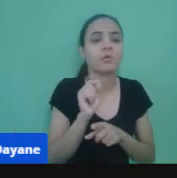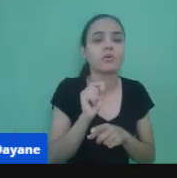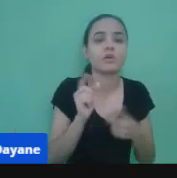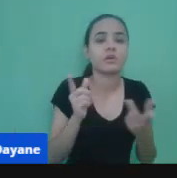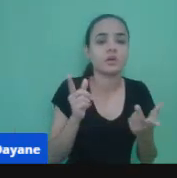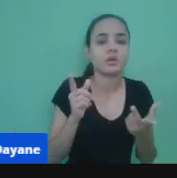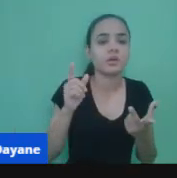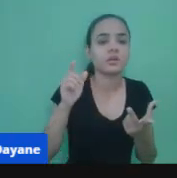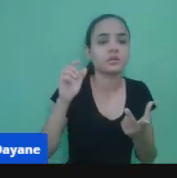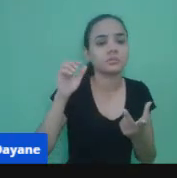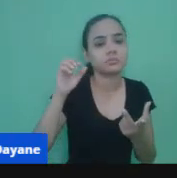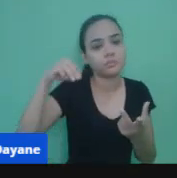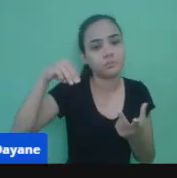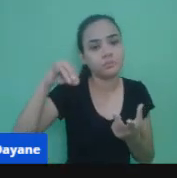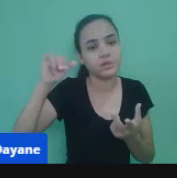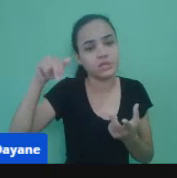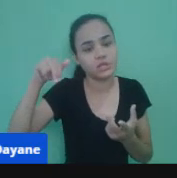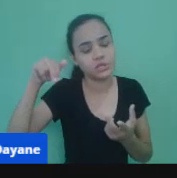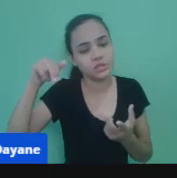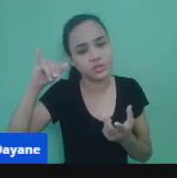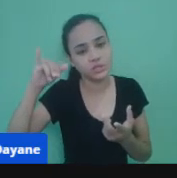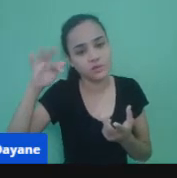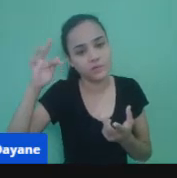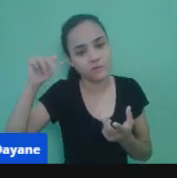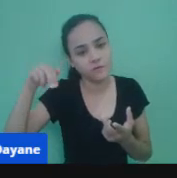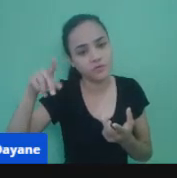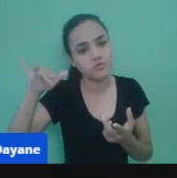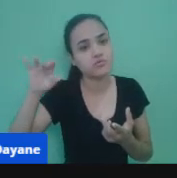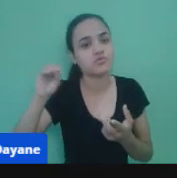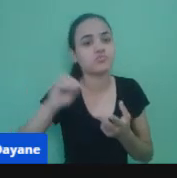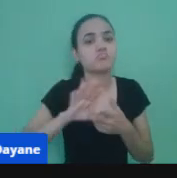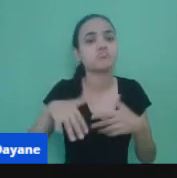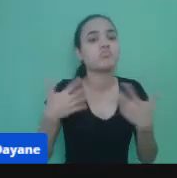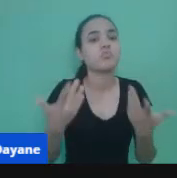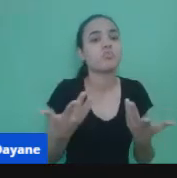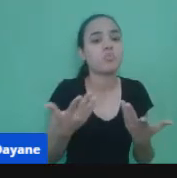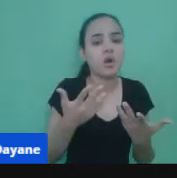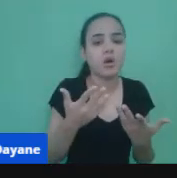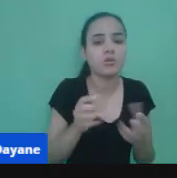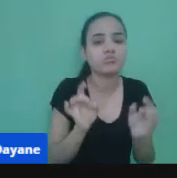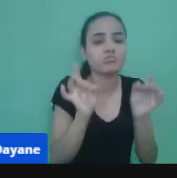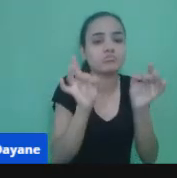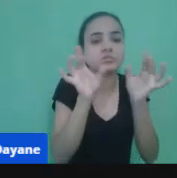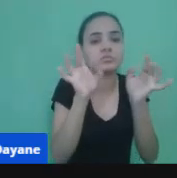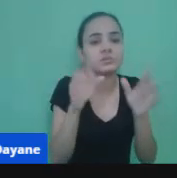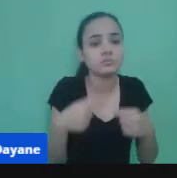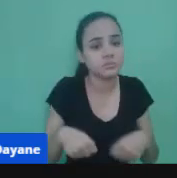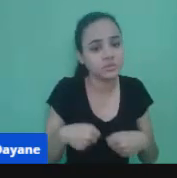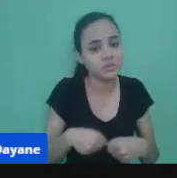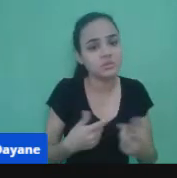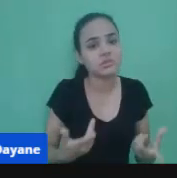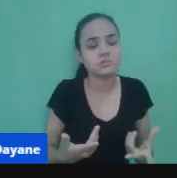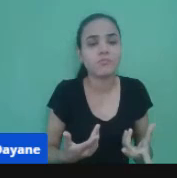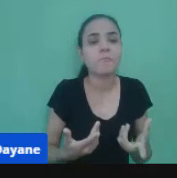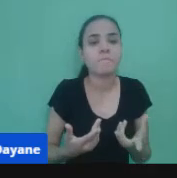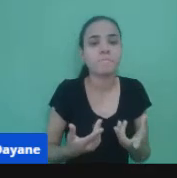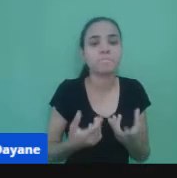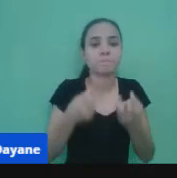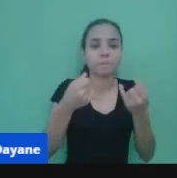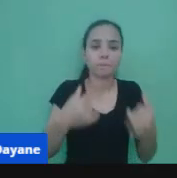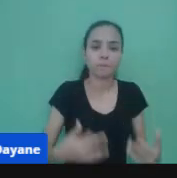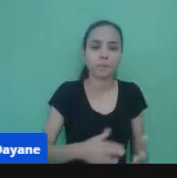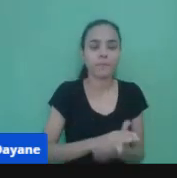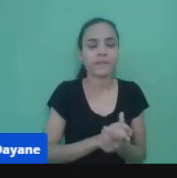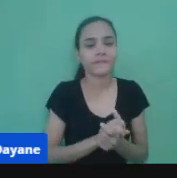só o grande proprietário? Essa geração de divisas, ela acontece a partir da venda dos produtos